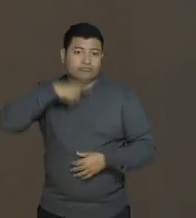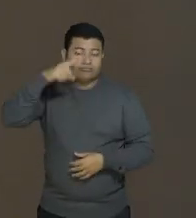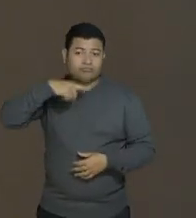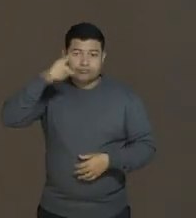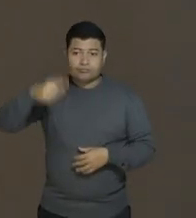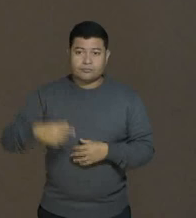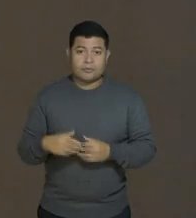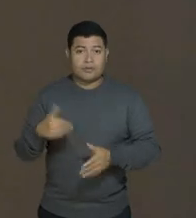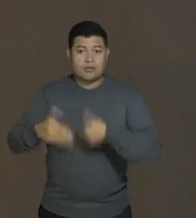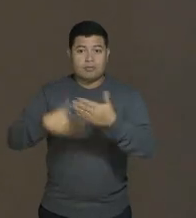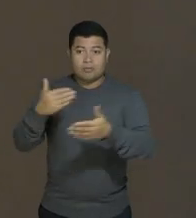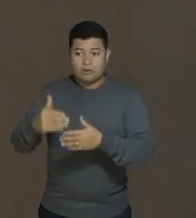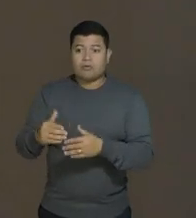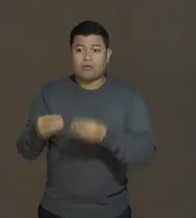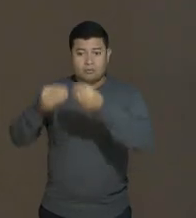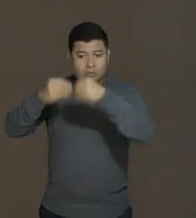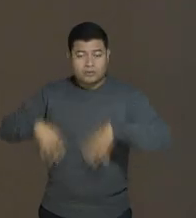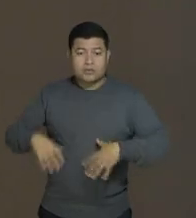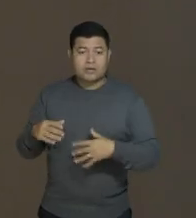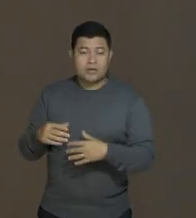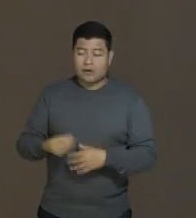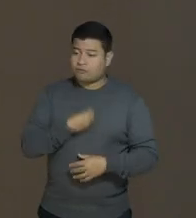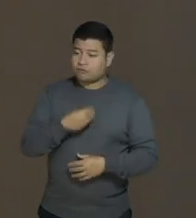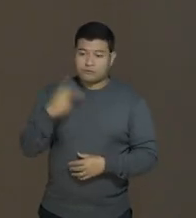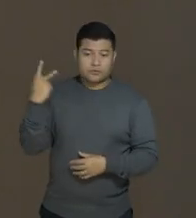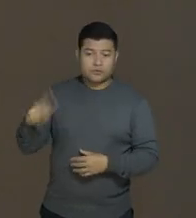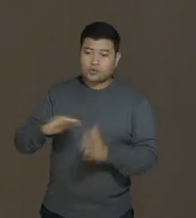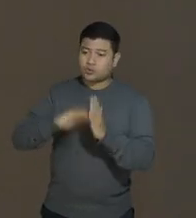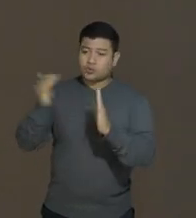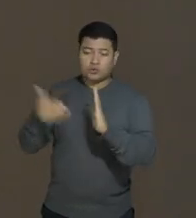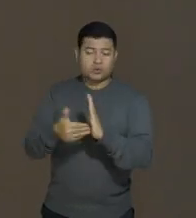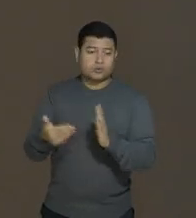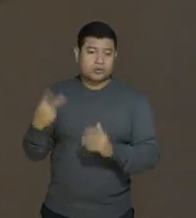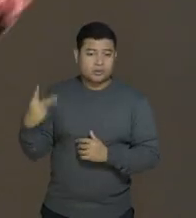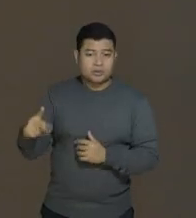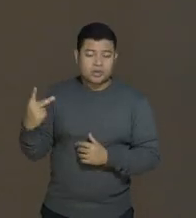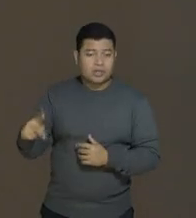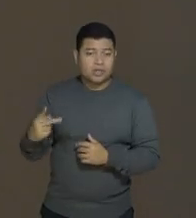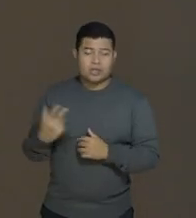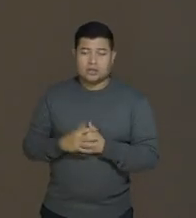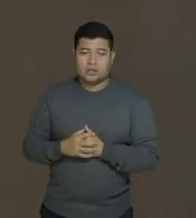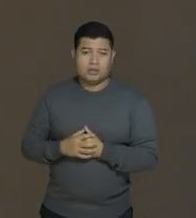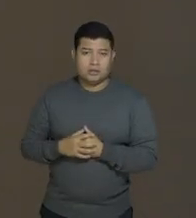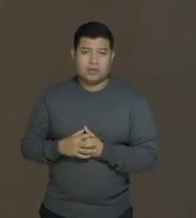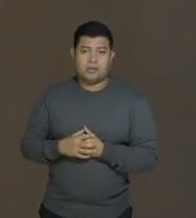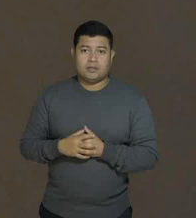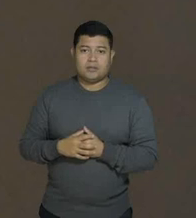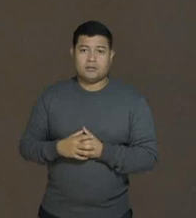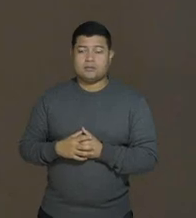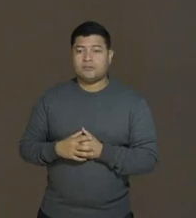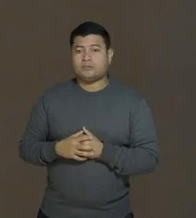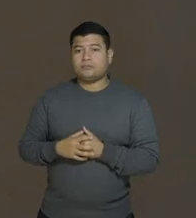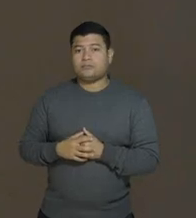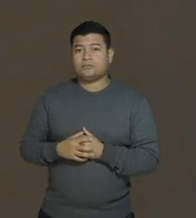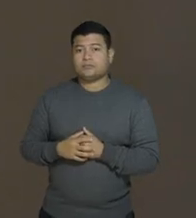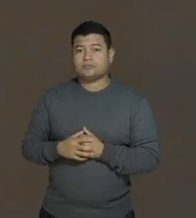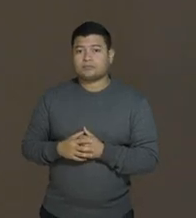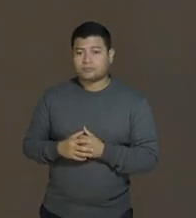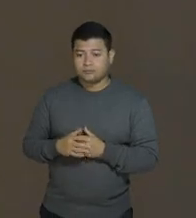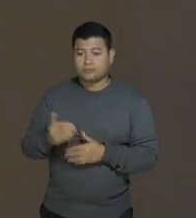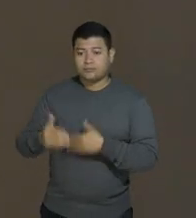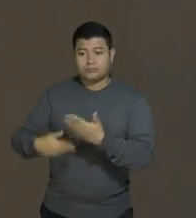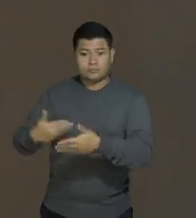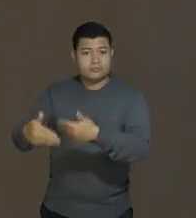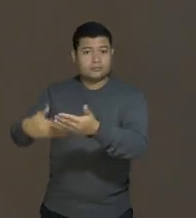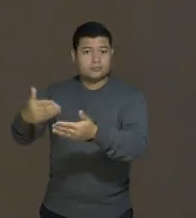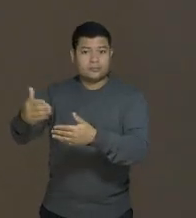resto da vida, porque ela não se alfabetizou, porque ela não tinha concentração, não é que ela tinha não tinha dislexia, não tinha nada. Só que ela vai levar isso